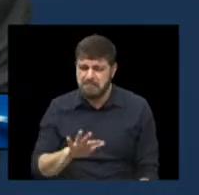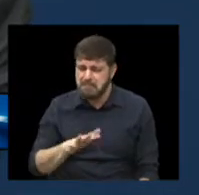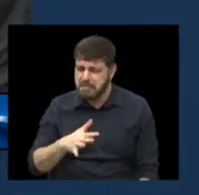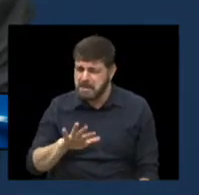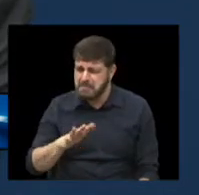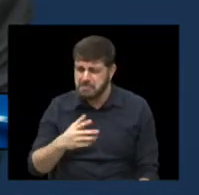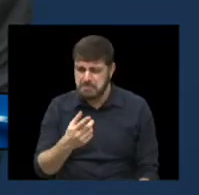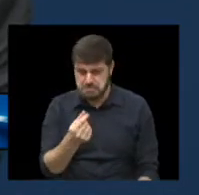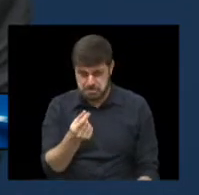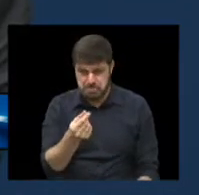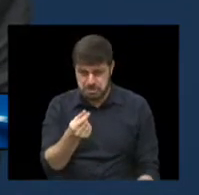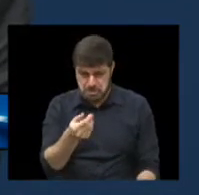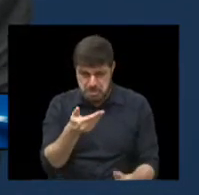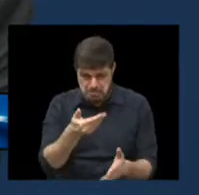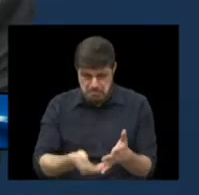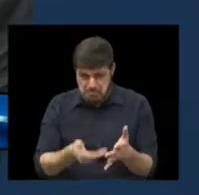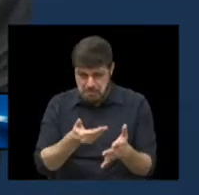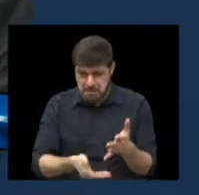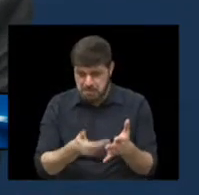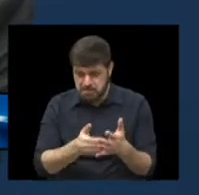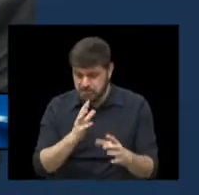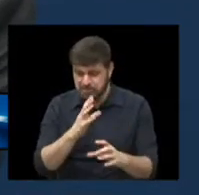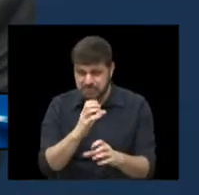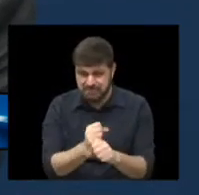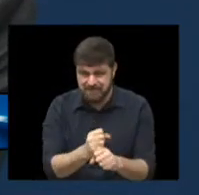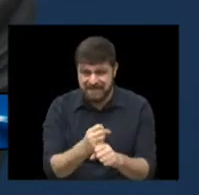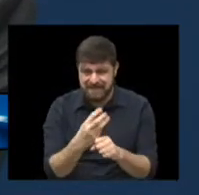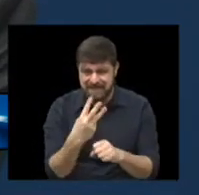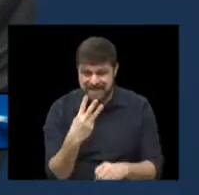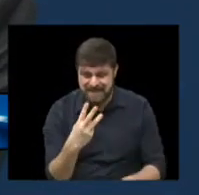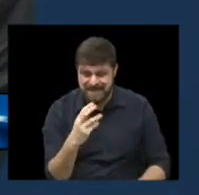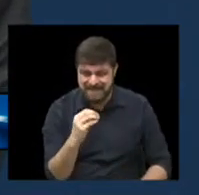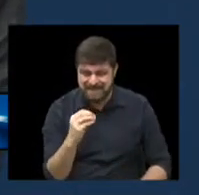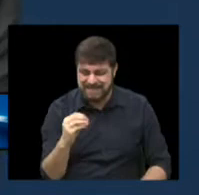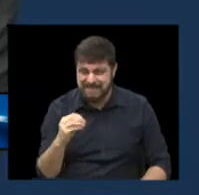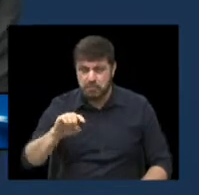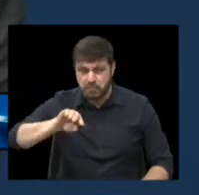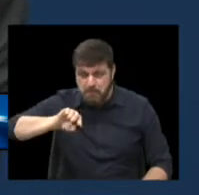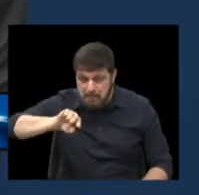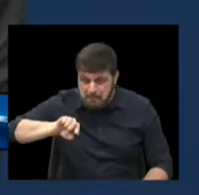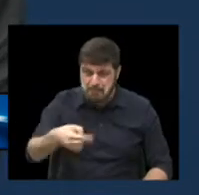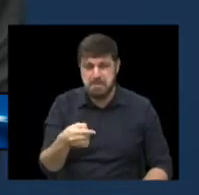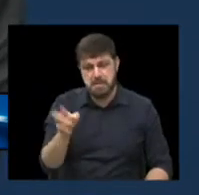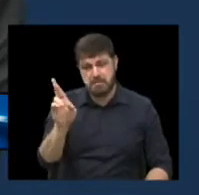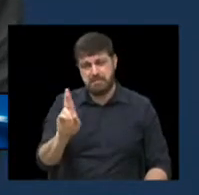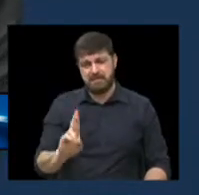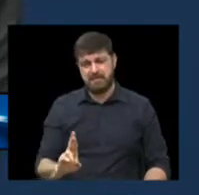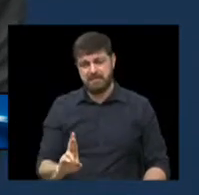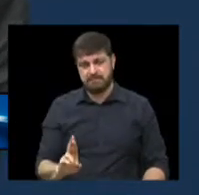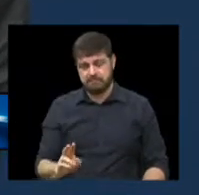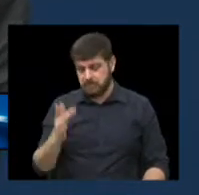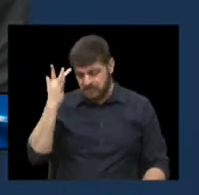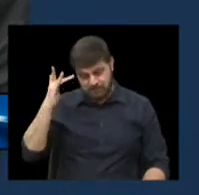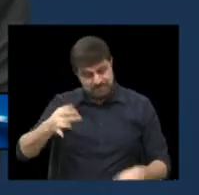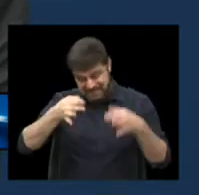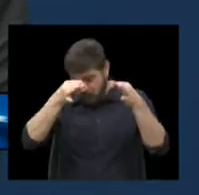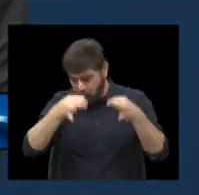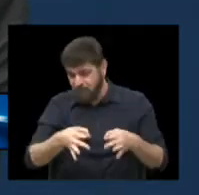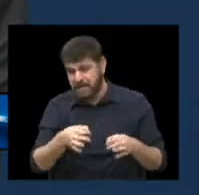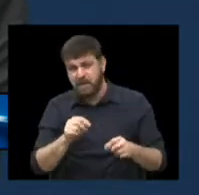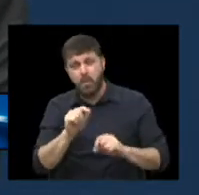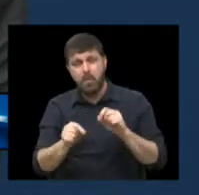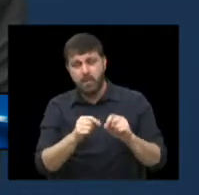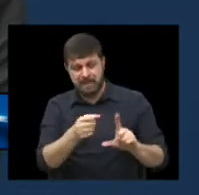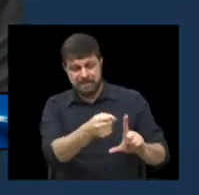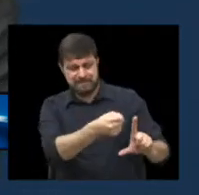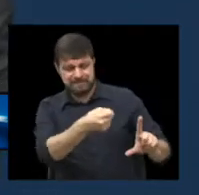em decorrência desse fato, é da ordem de R$300 mil. Eu não sei exatamente o que foi que aconteceu nessa geladeira. As